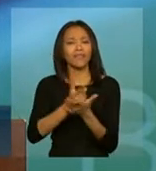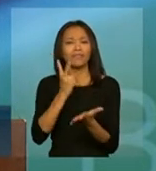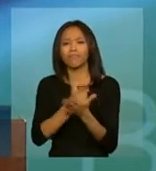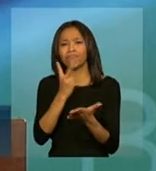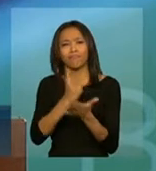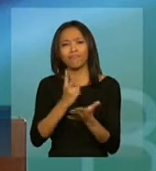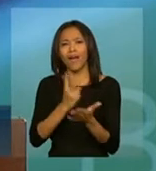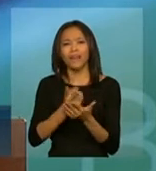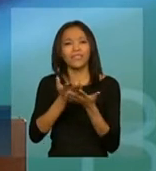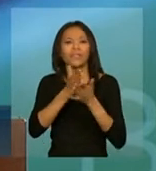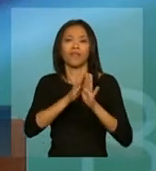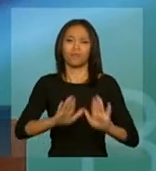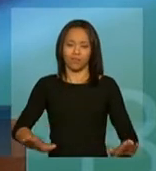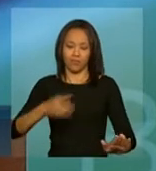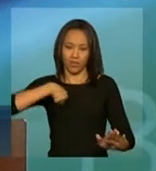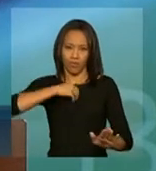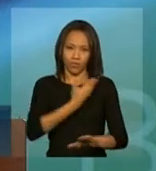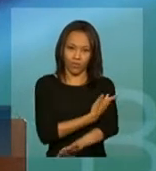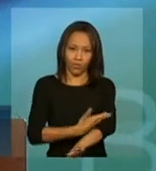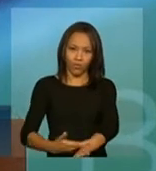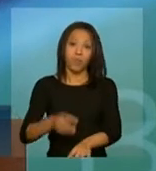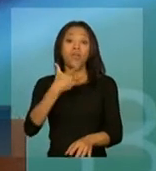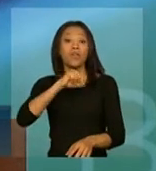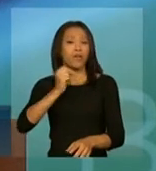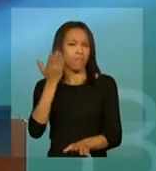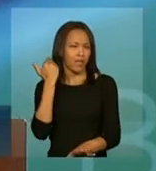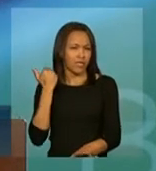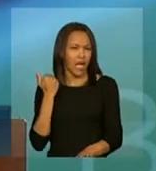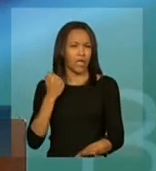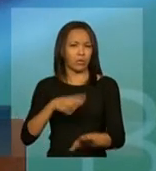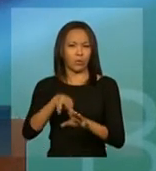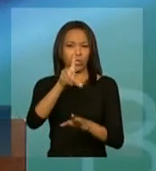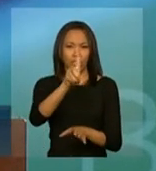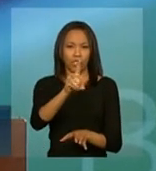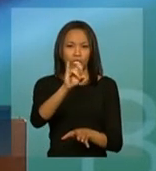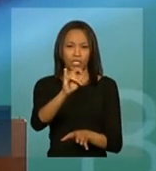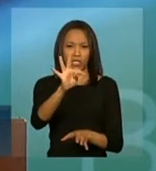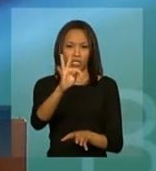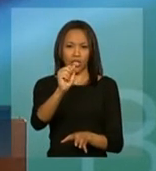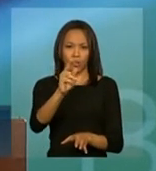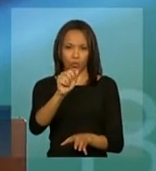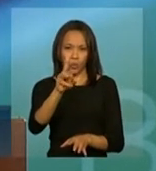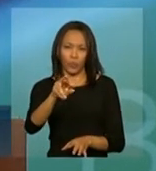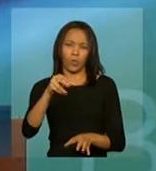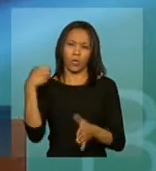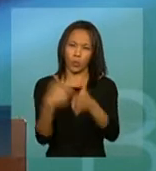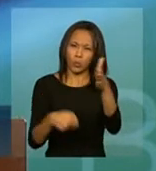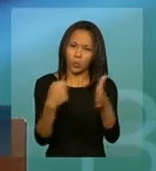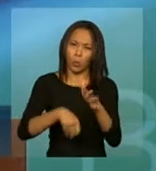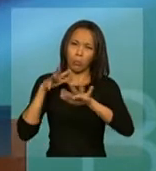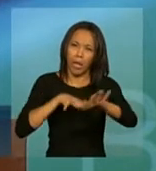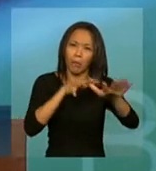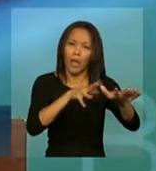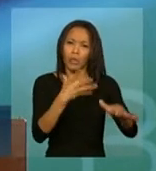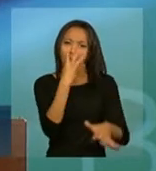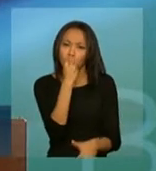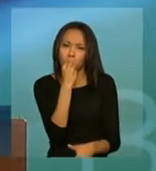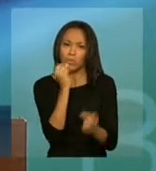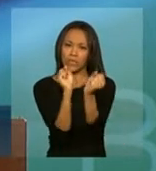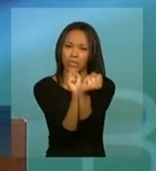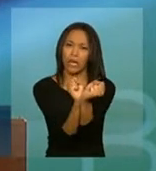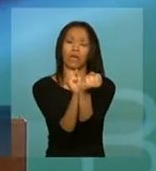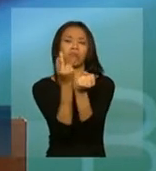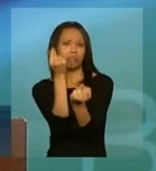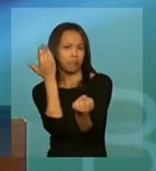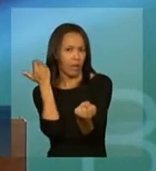nossa maneira de ser e de agir. Quem lutou contra a ditadura e foi perseguido e torturado, quem viveu sufocante repressão, dá infinito